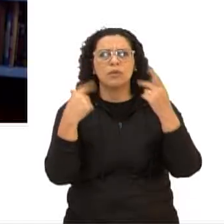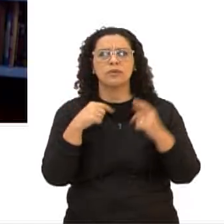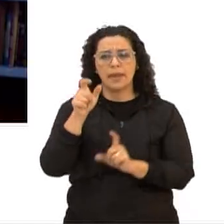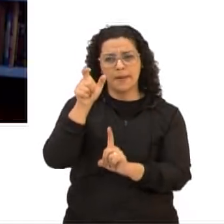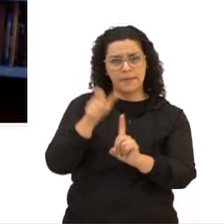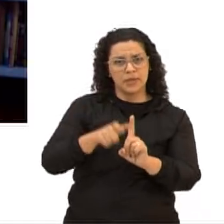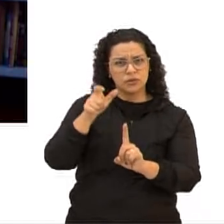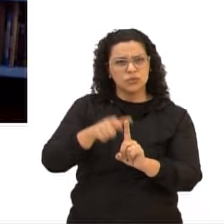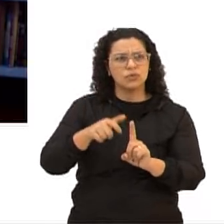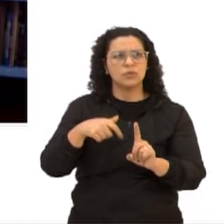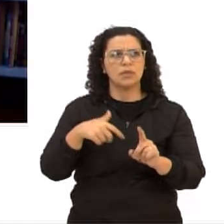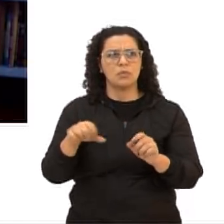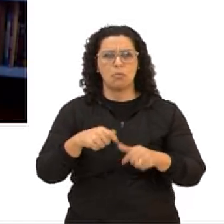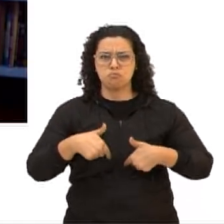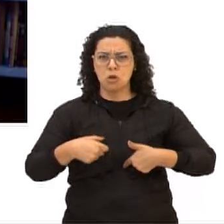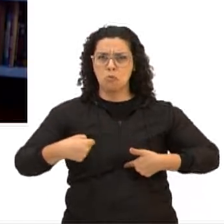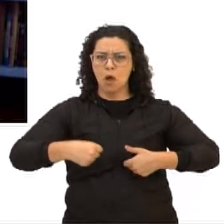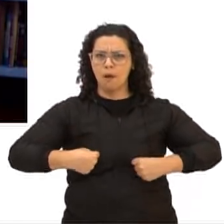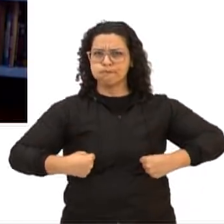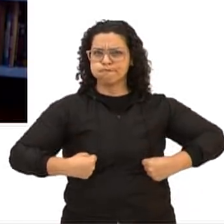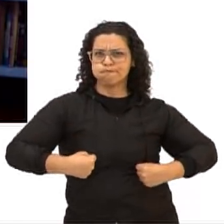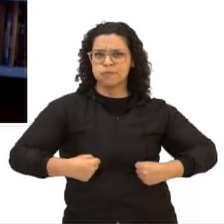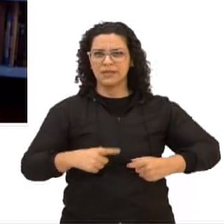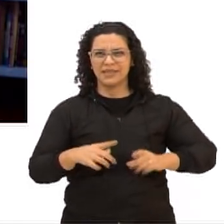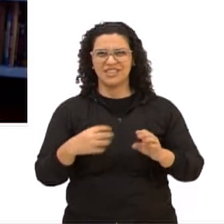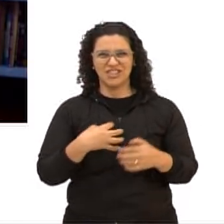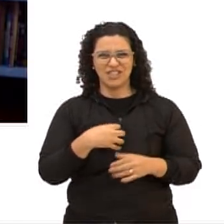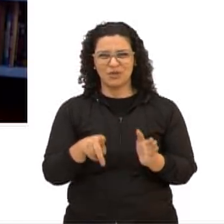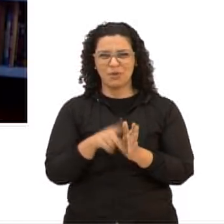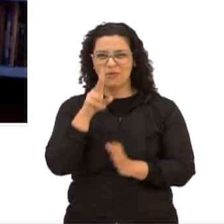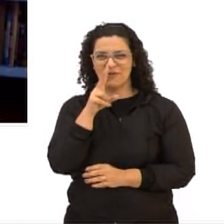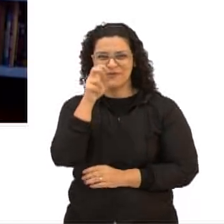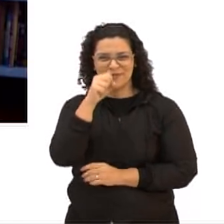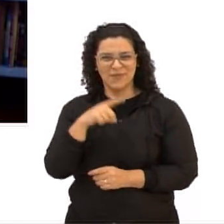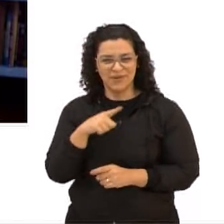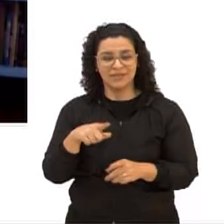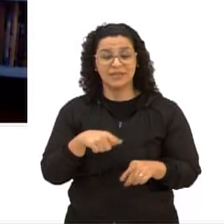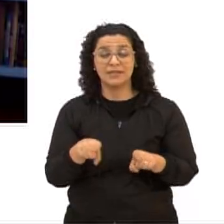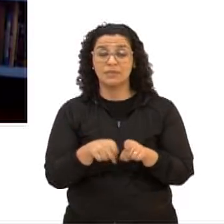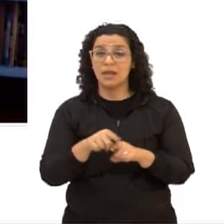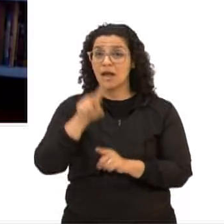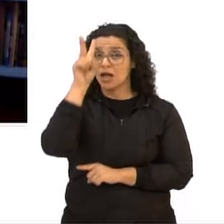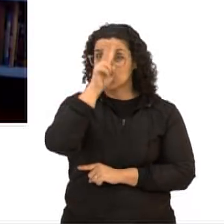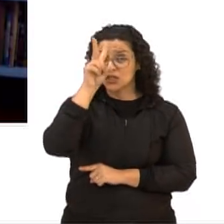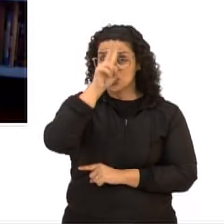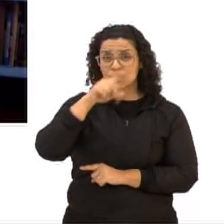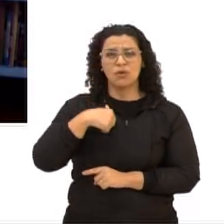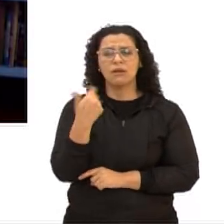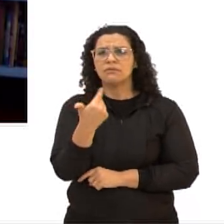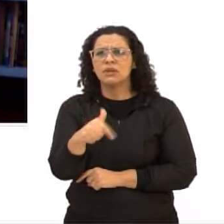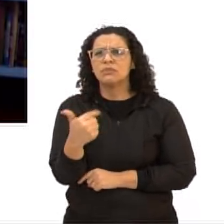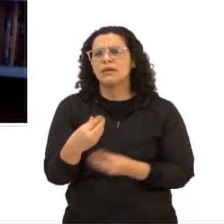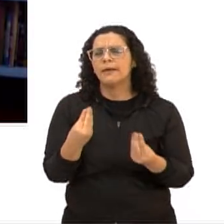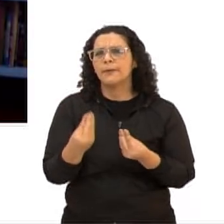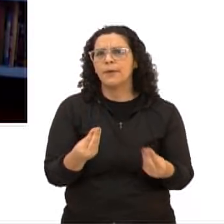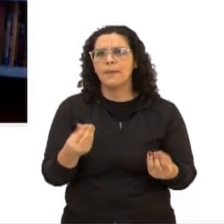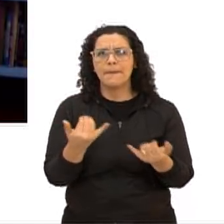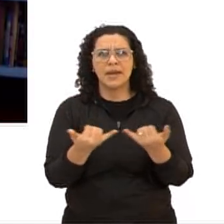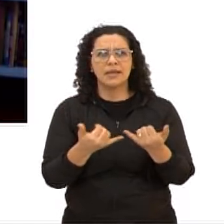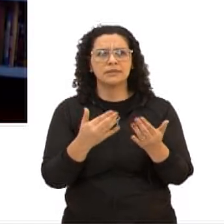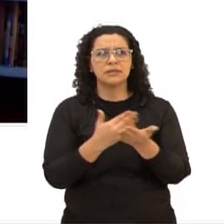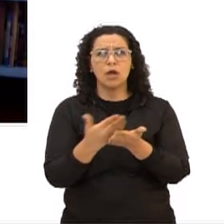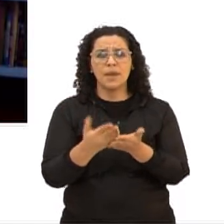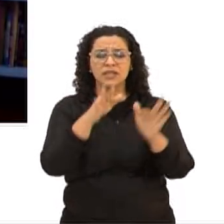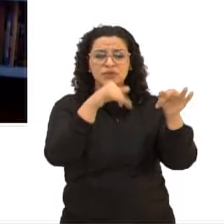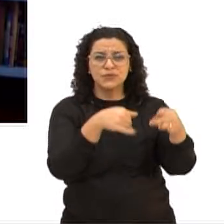personagens mais super, né, mais estereotipados, assim, mais fartões, e são histórias que elas não começam e terminam